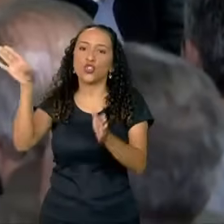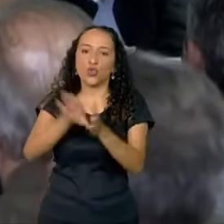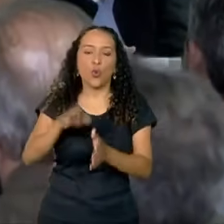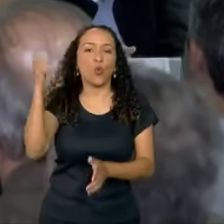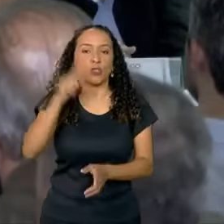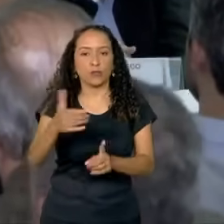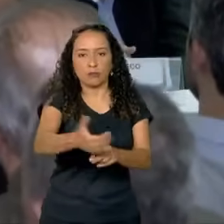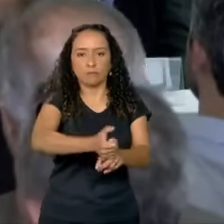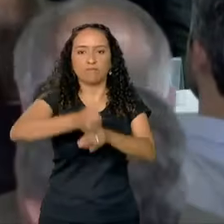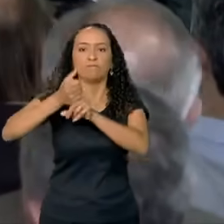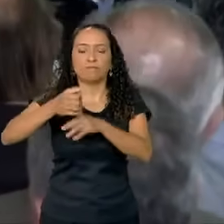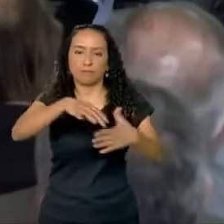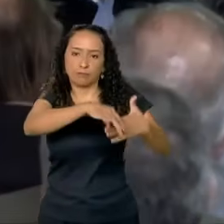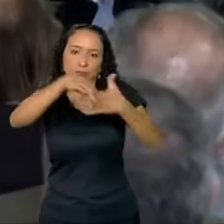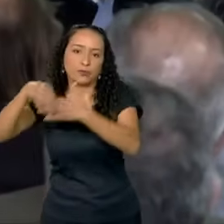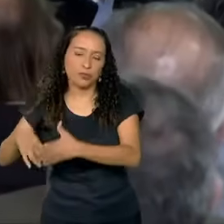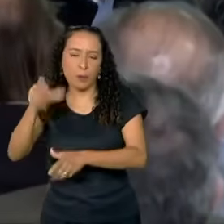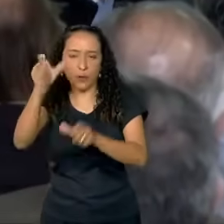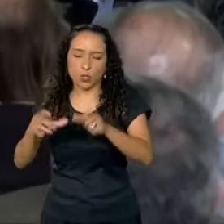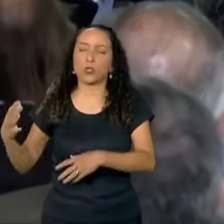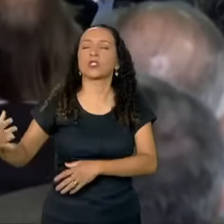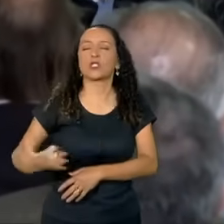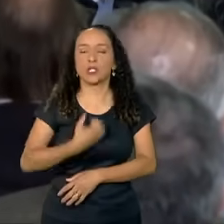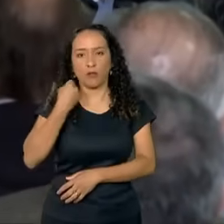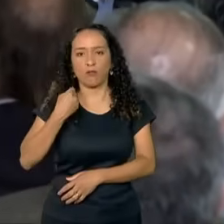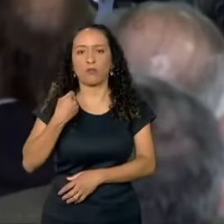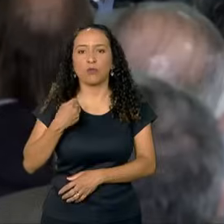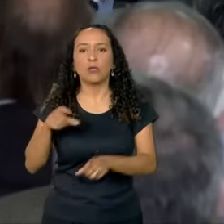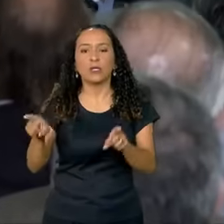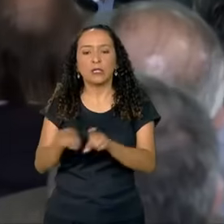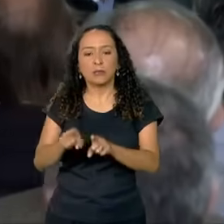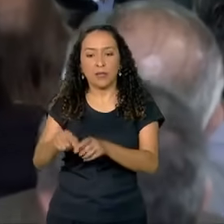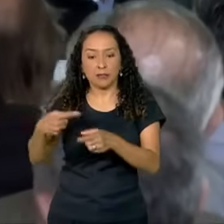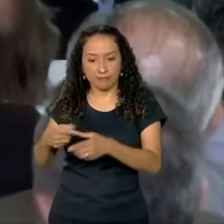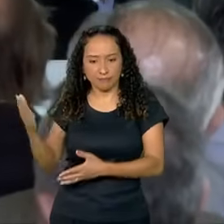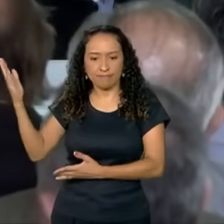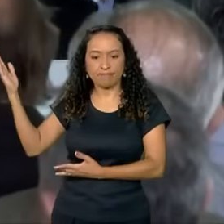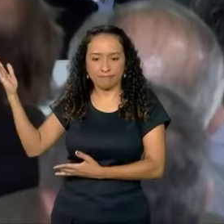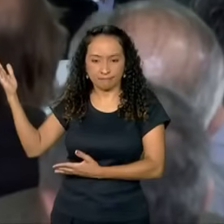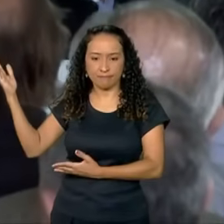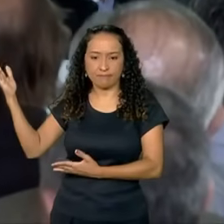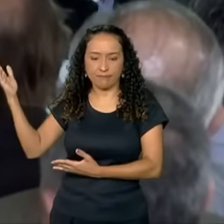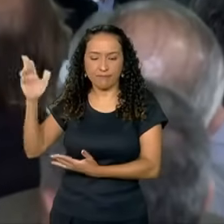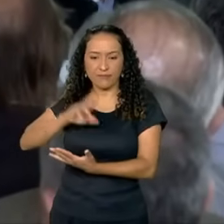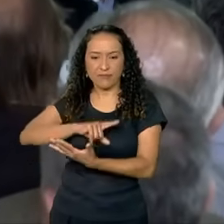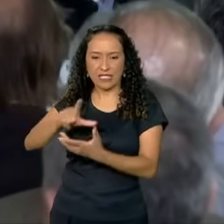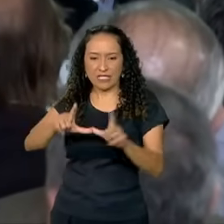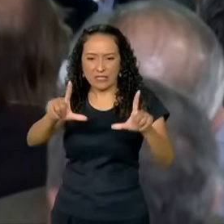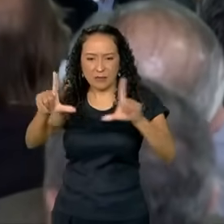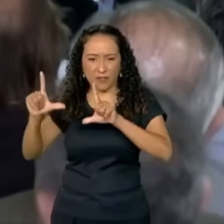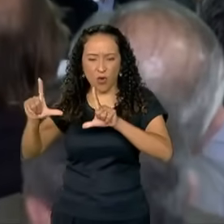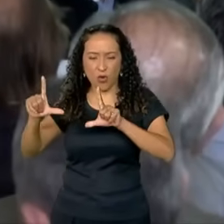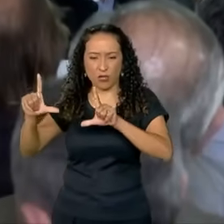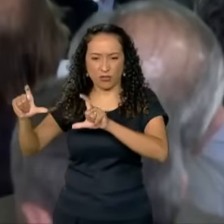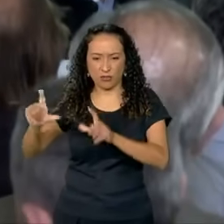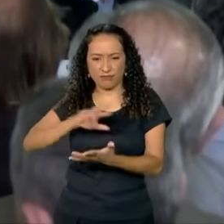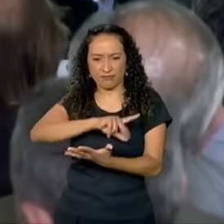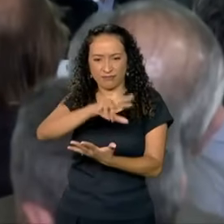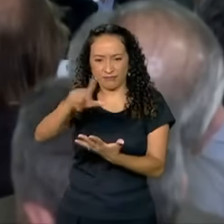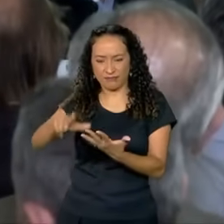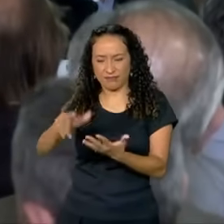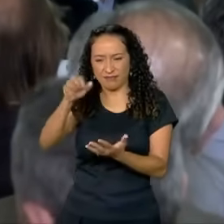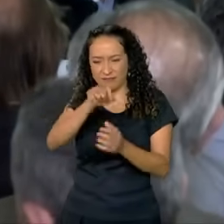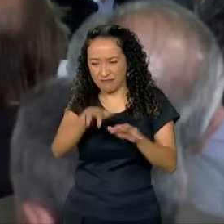pessoas e salvá-las. São Francisco de Paula, Nova Pádua, com muitos deslizamentos, Flores